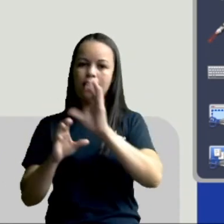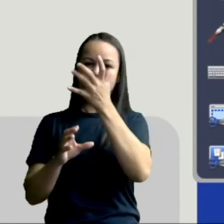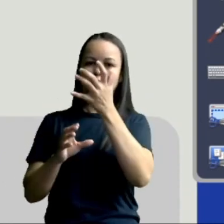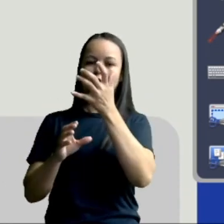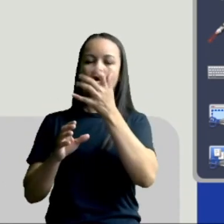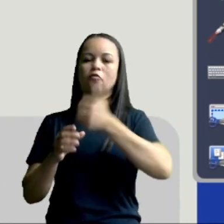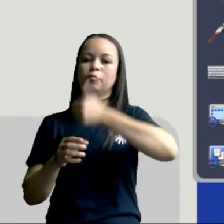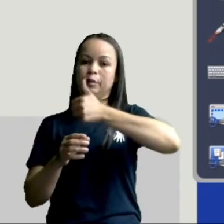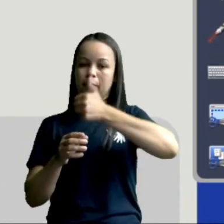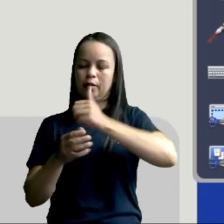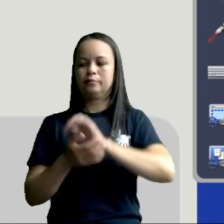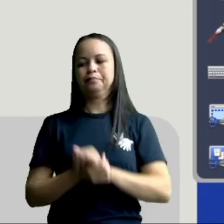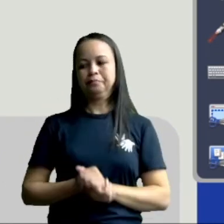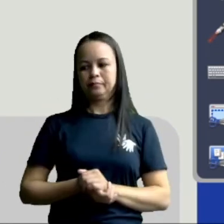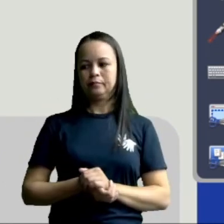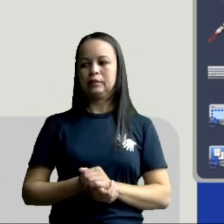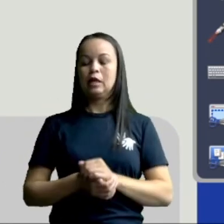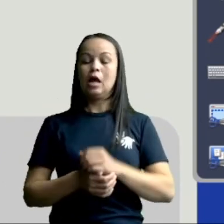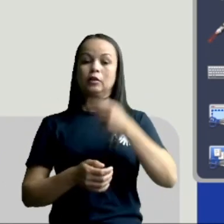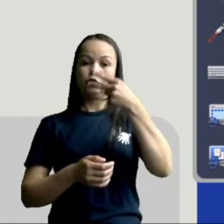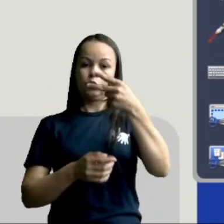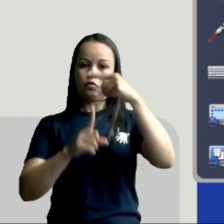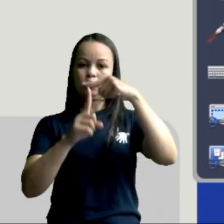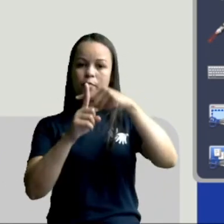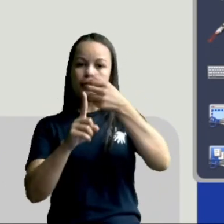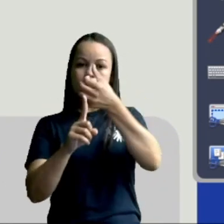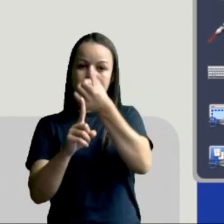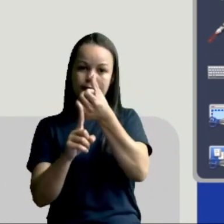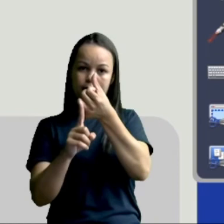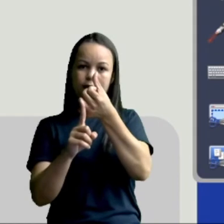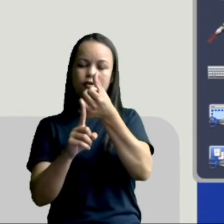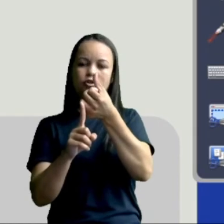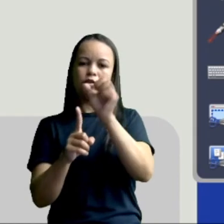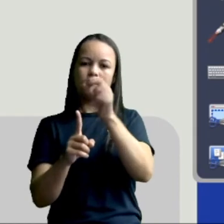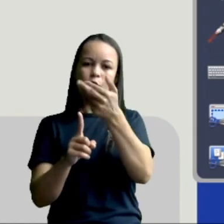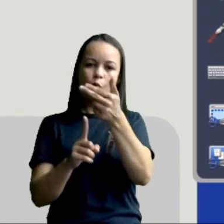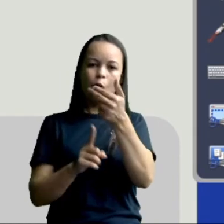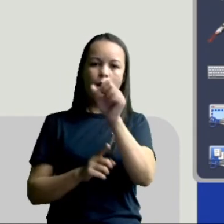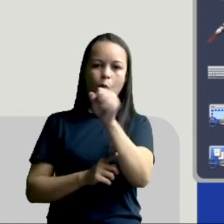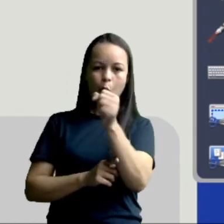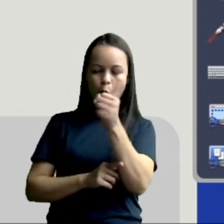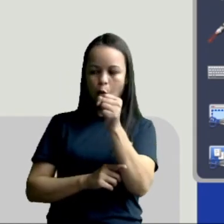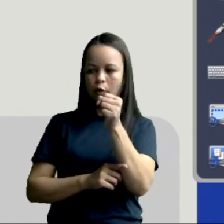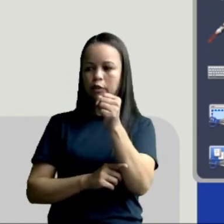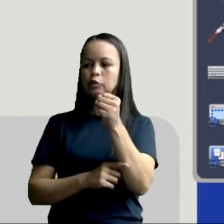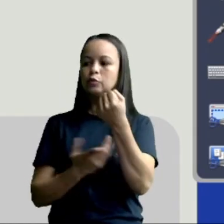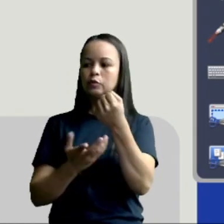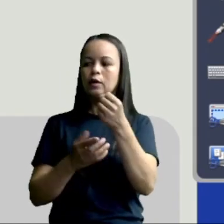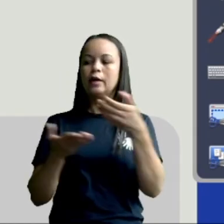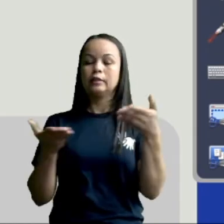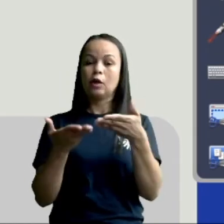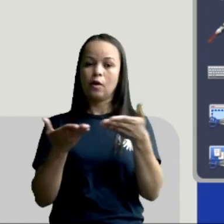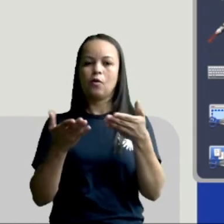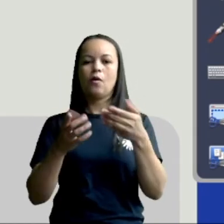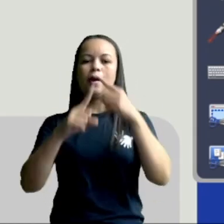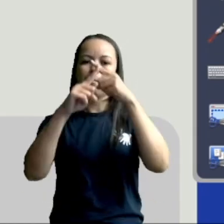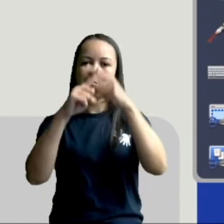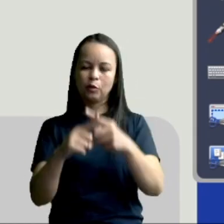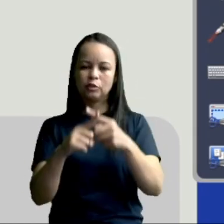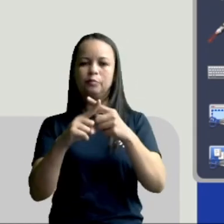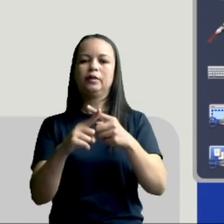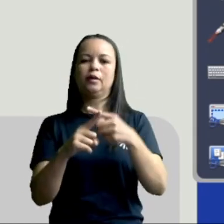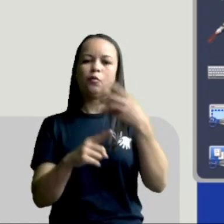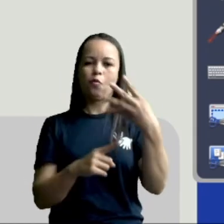das operações. Então, 2 mais 6 dá 8, resolveu os parênteses, aí você vai multiplicar